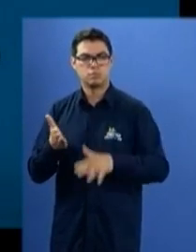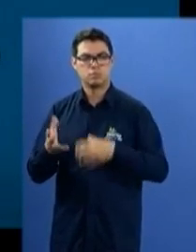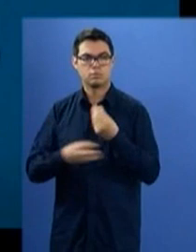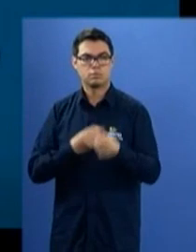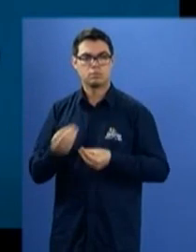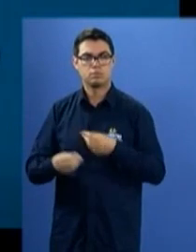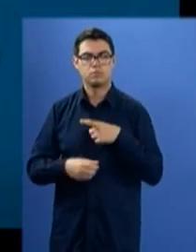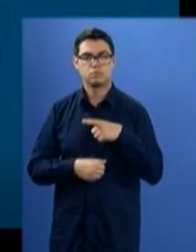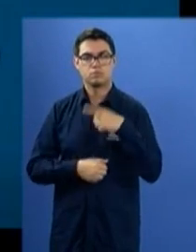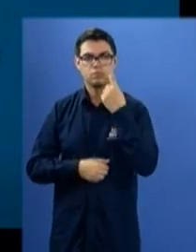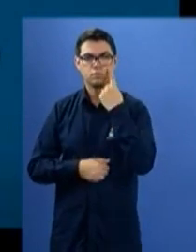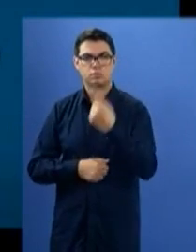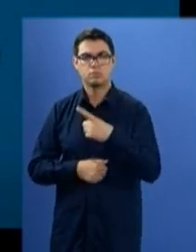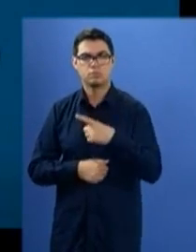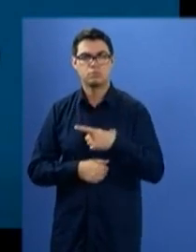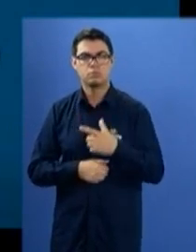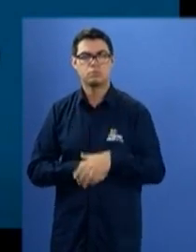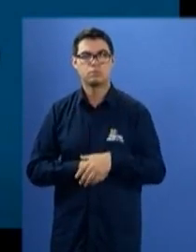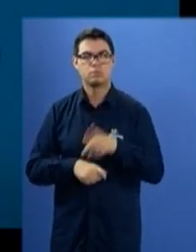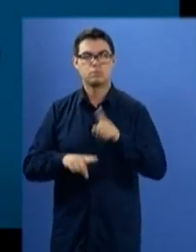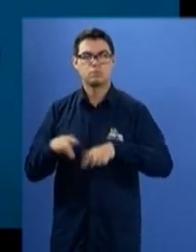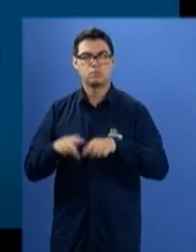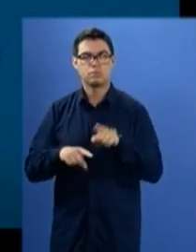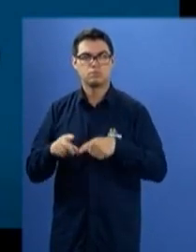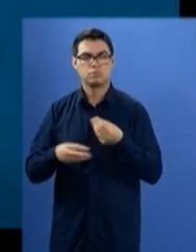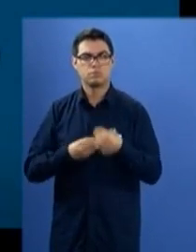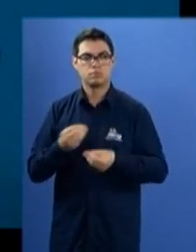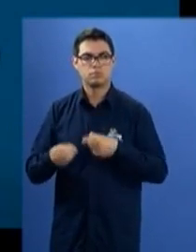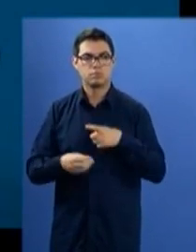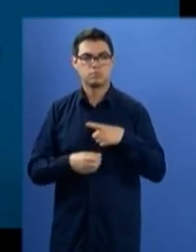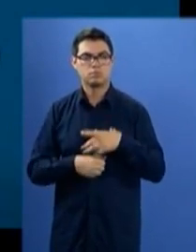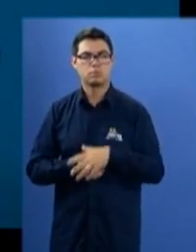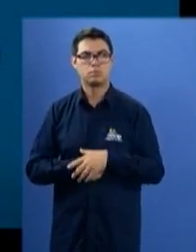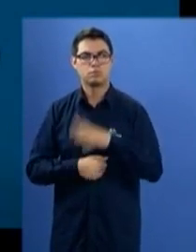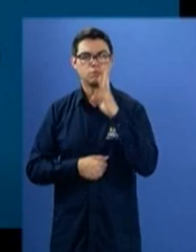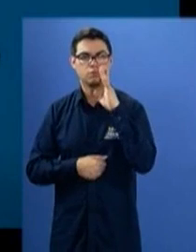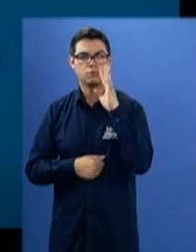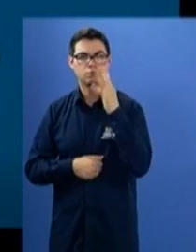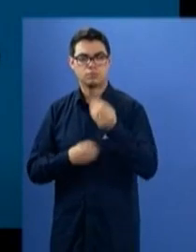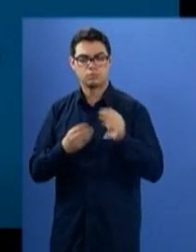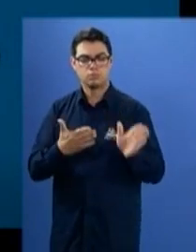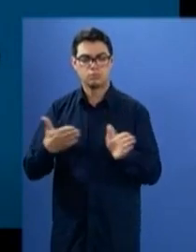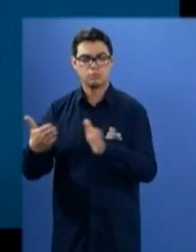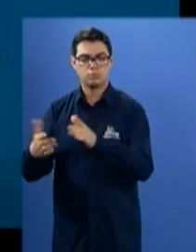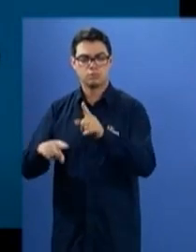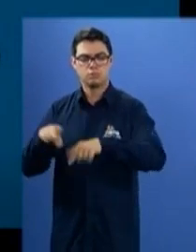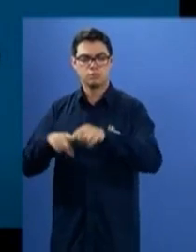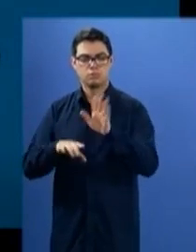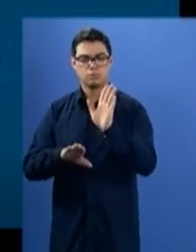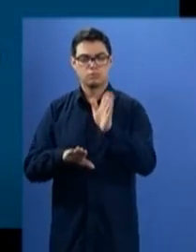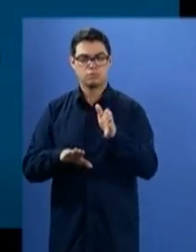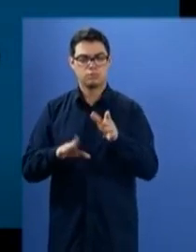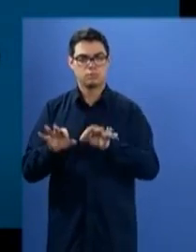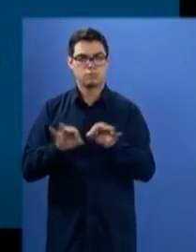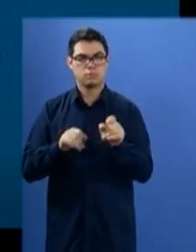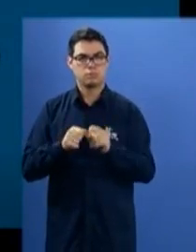você tem lá um determinado produto, imagine uma esteira. O produto já passou e lá no final você tem que pegar